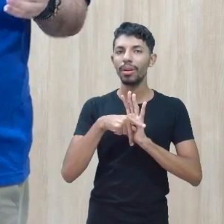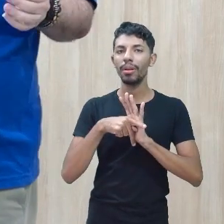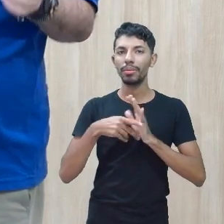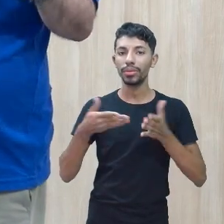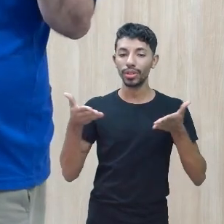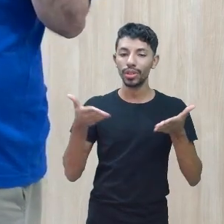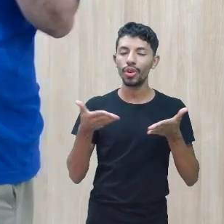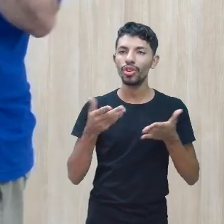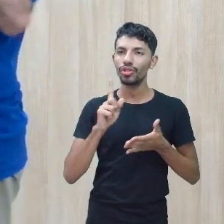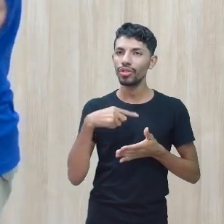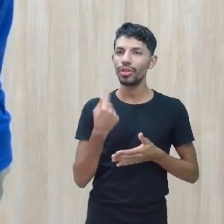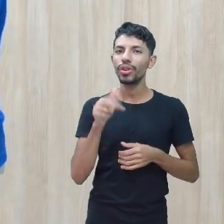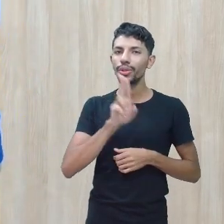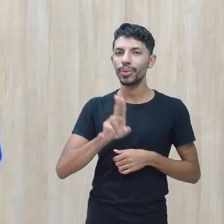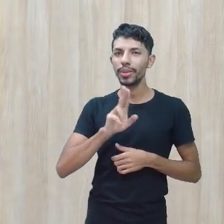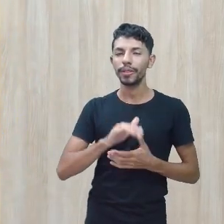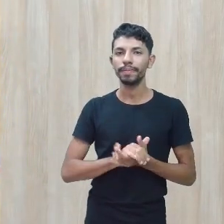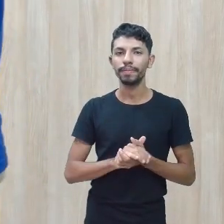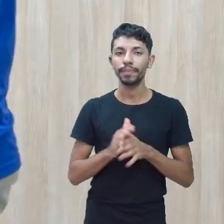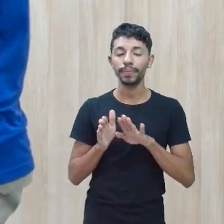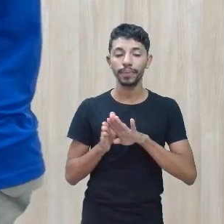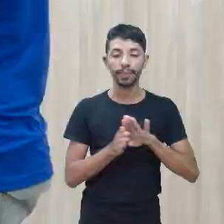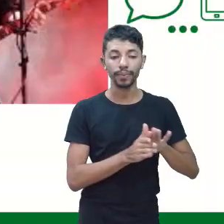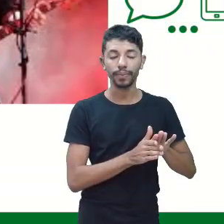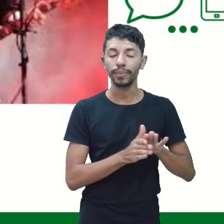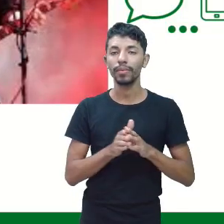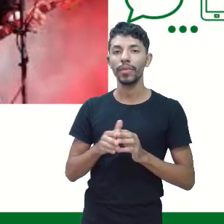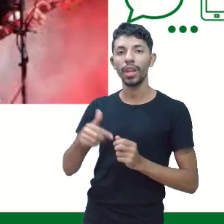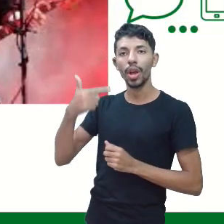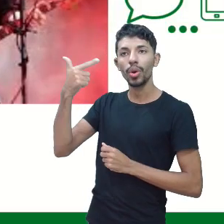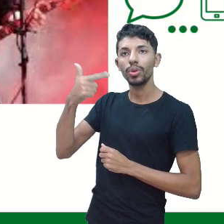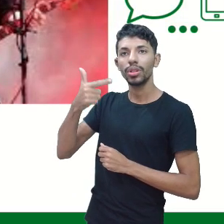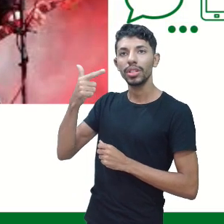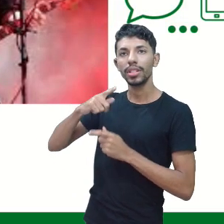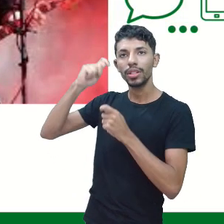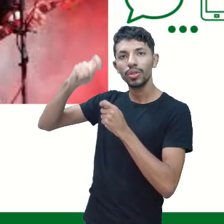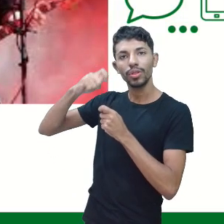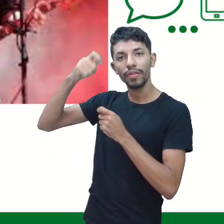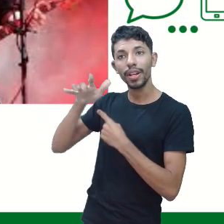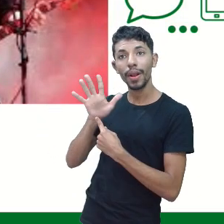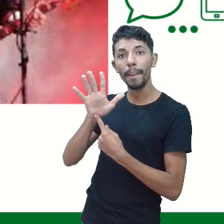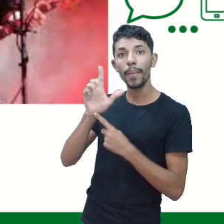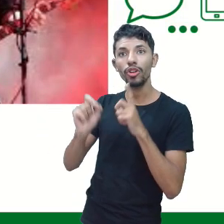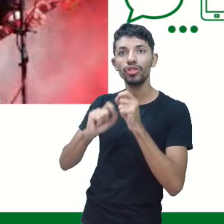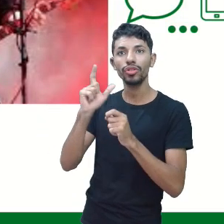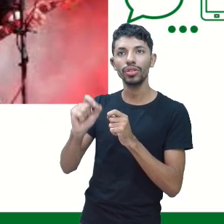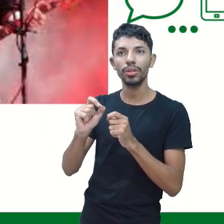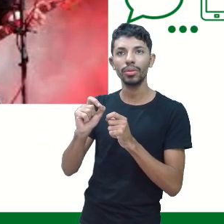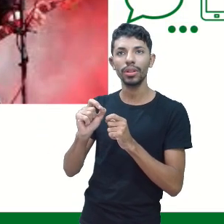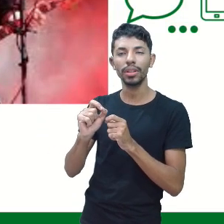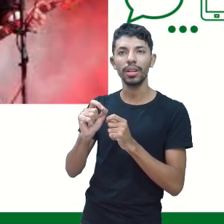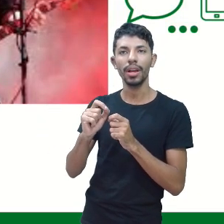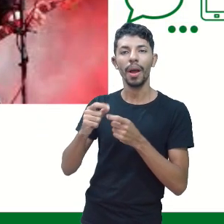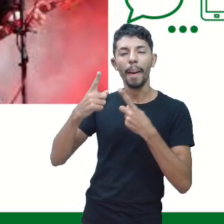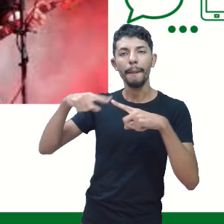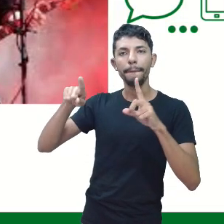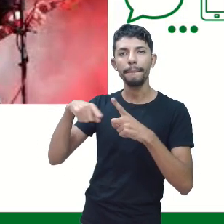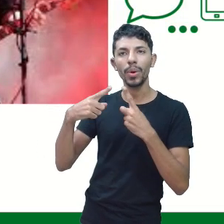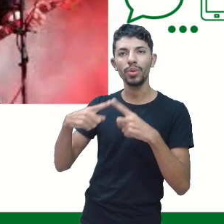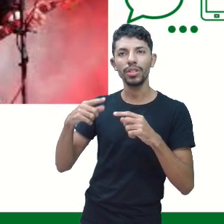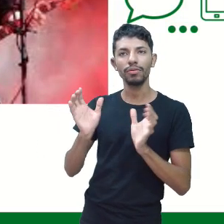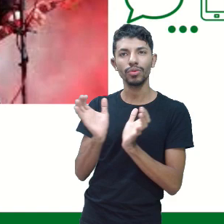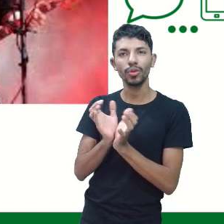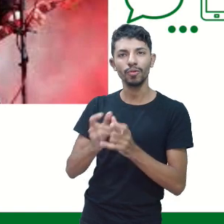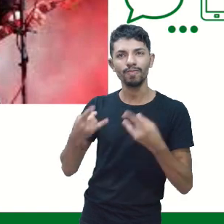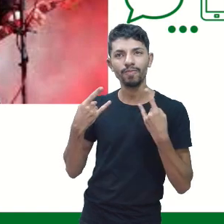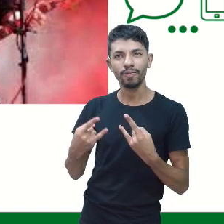atual. Já o segundo vídeo, ele mostra uma música da banda de heavy metal alemão, o Helloween. Ela é toda